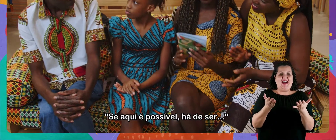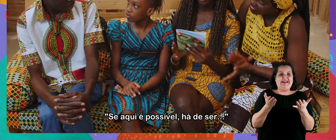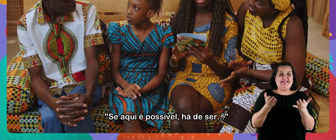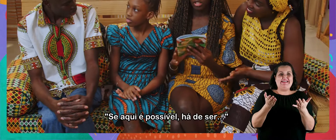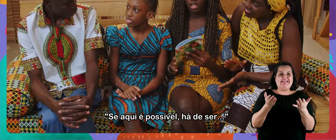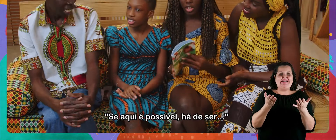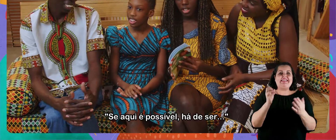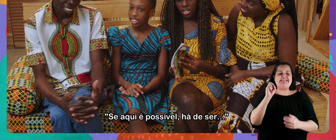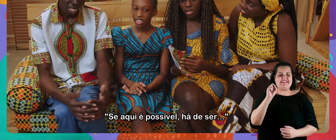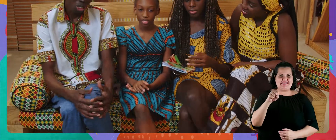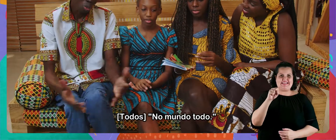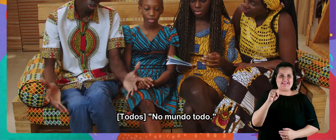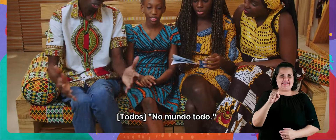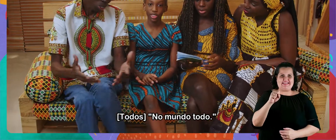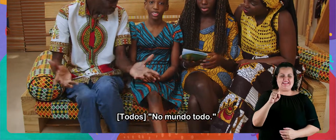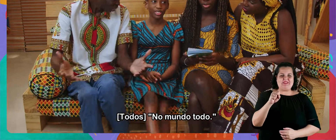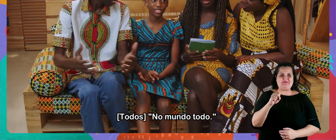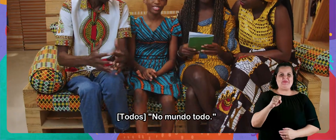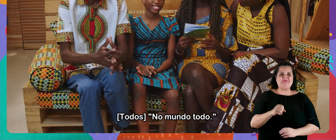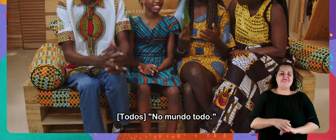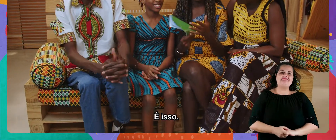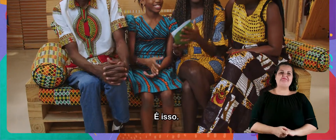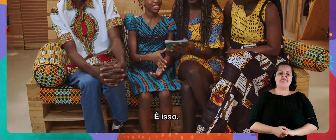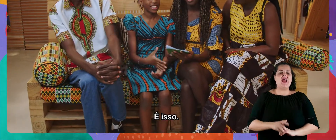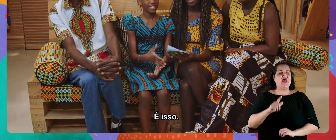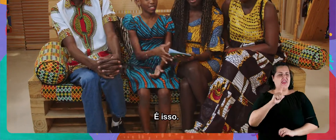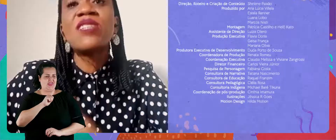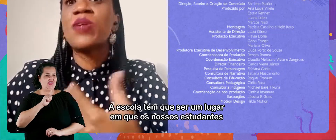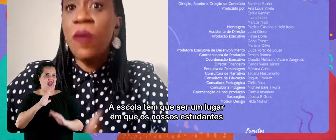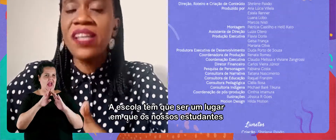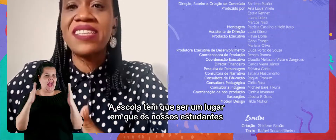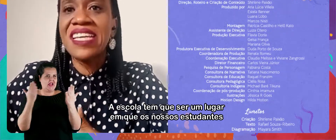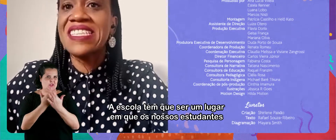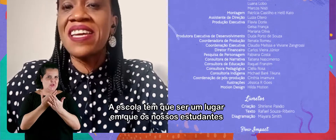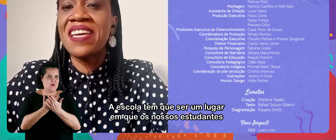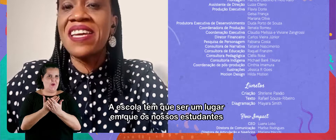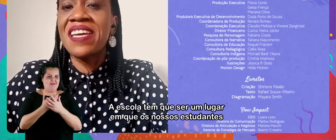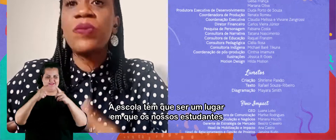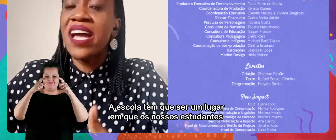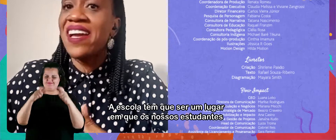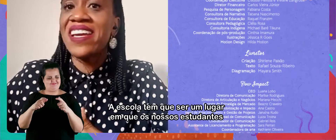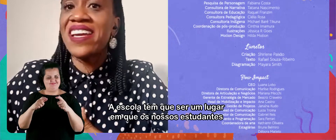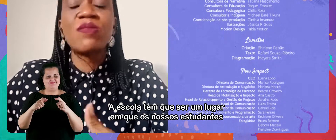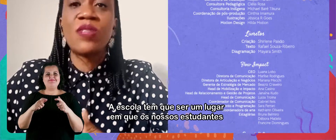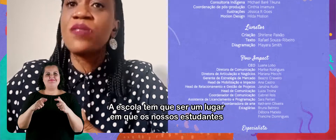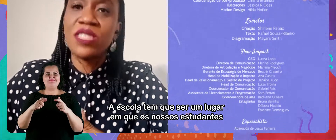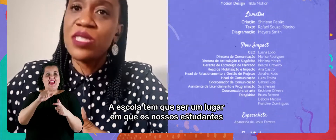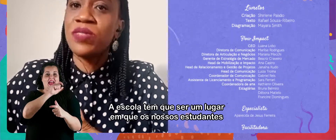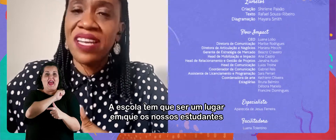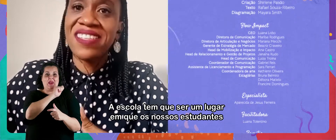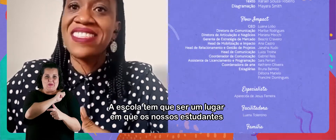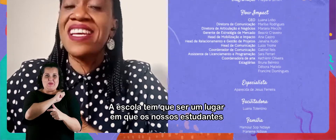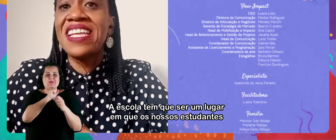que... Que os